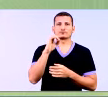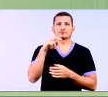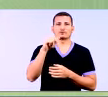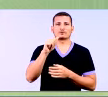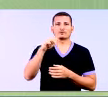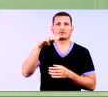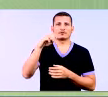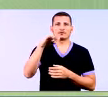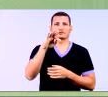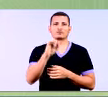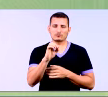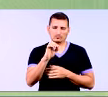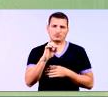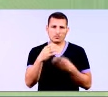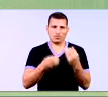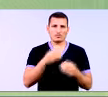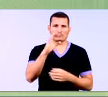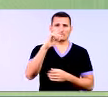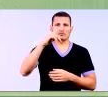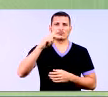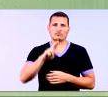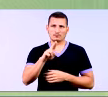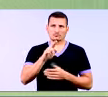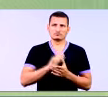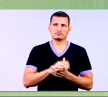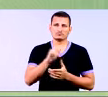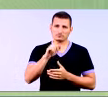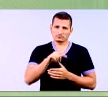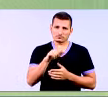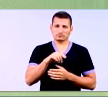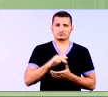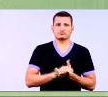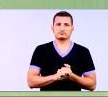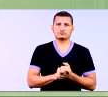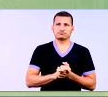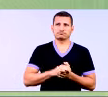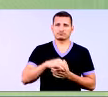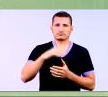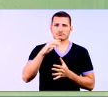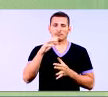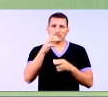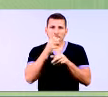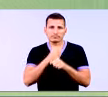CPU. CPU, a gente lembra que a CPU aqui é o processador.